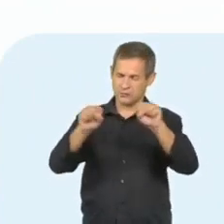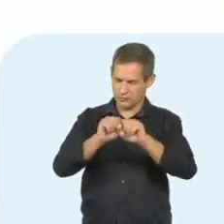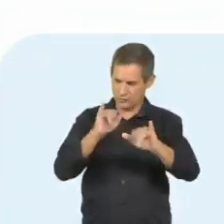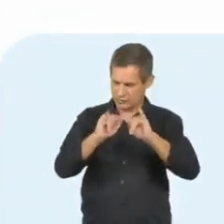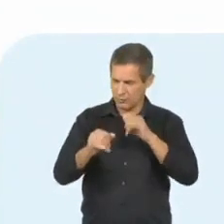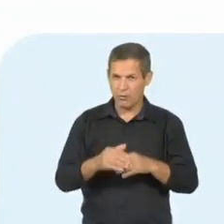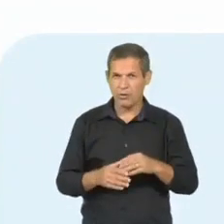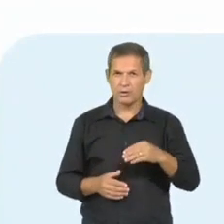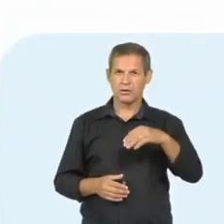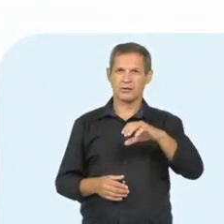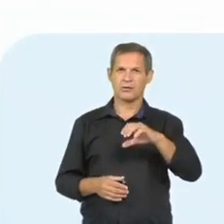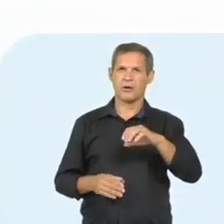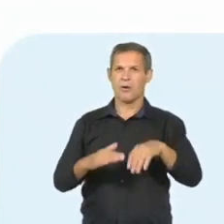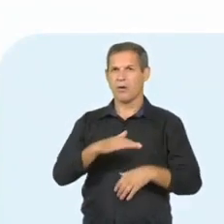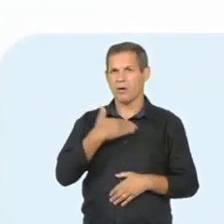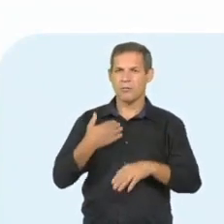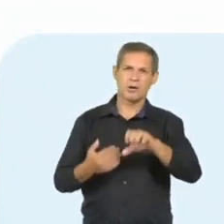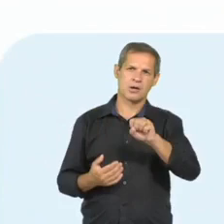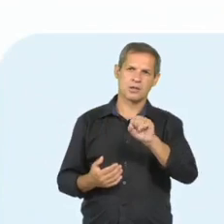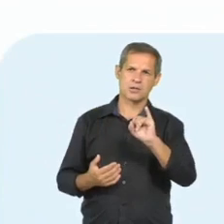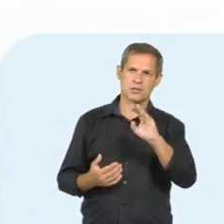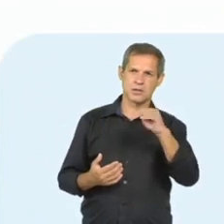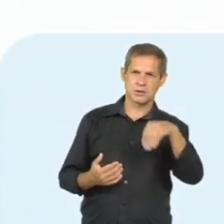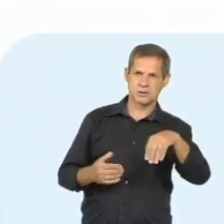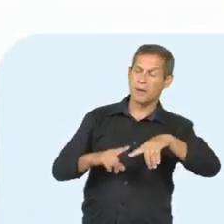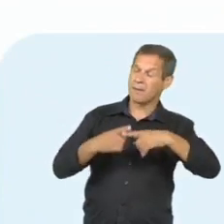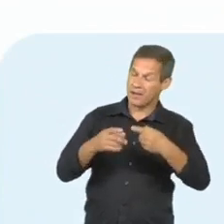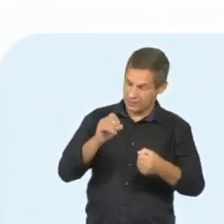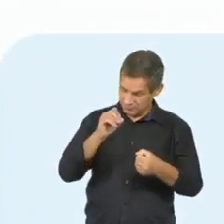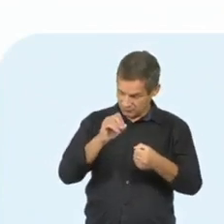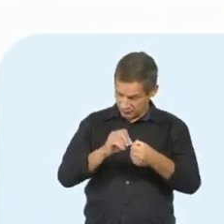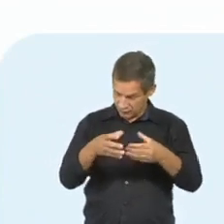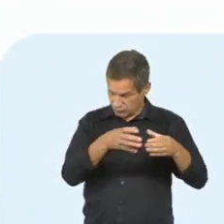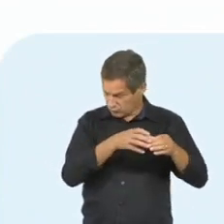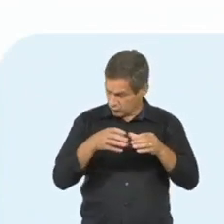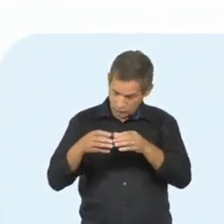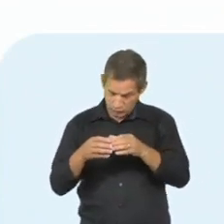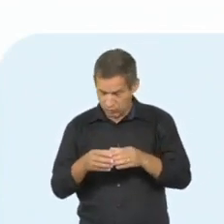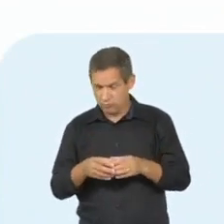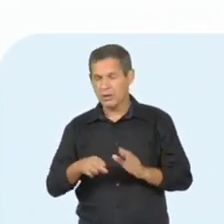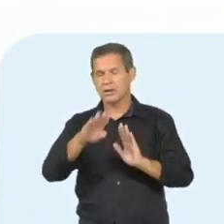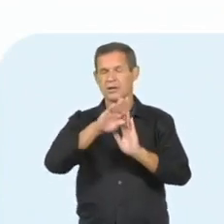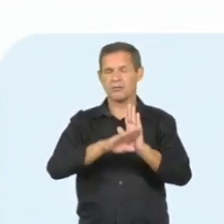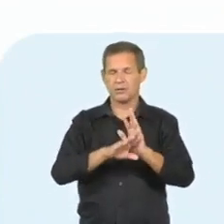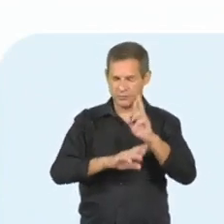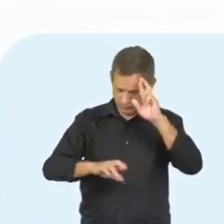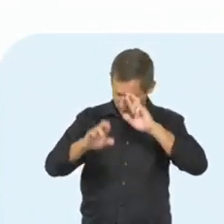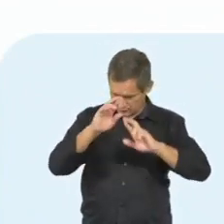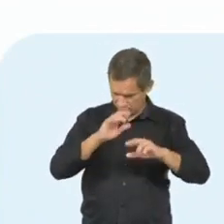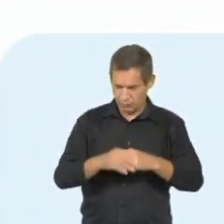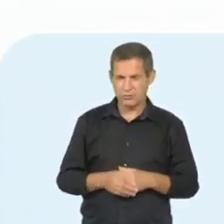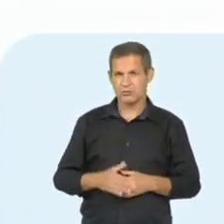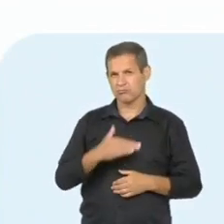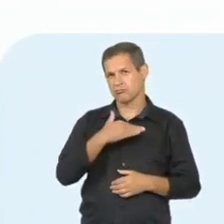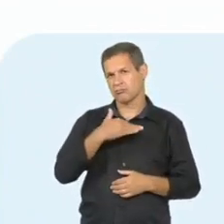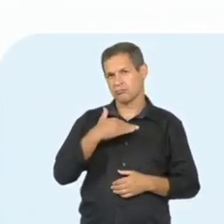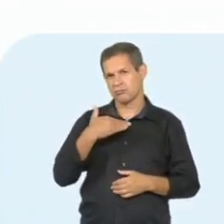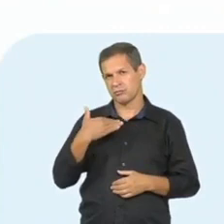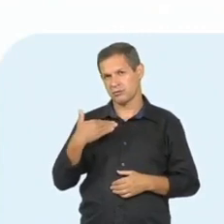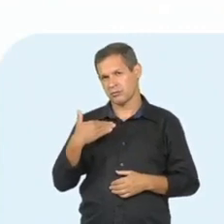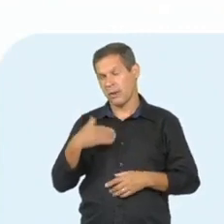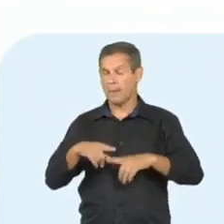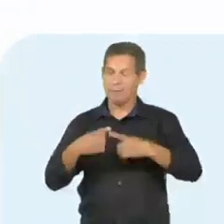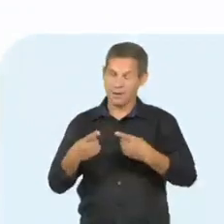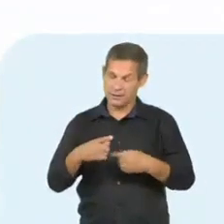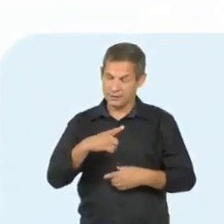sobre a Mortalidade, o SIM, ele faz a categorização e processamento das causas de óbito. E